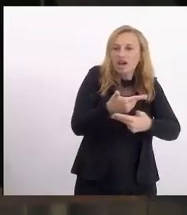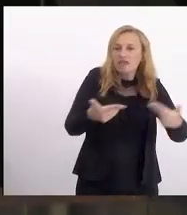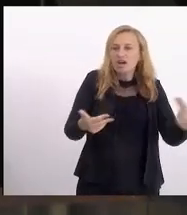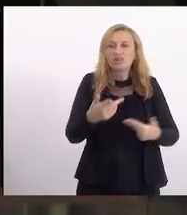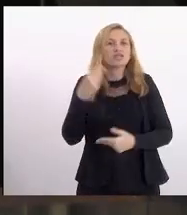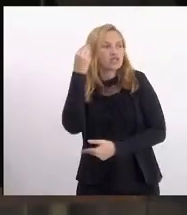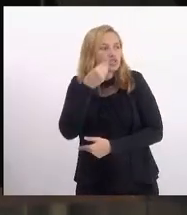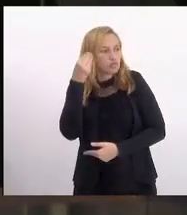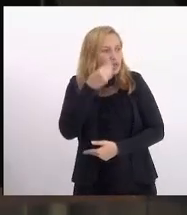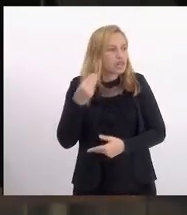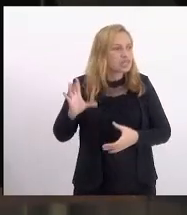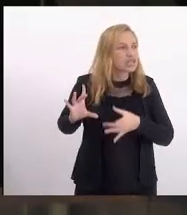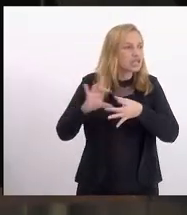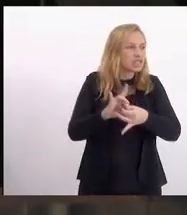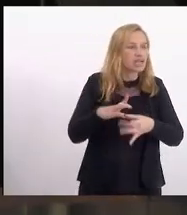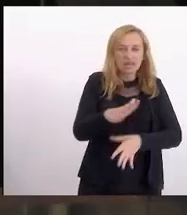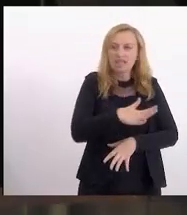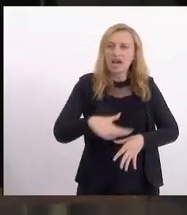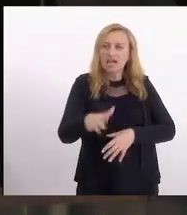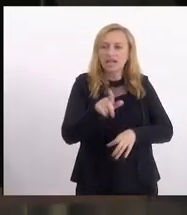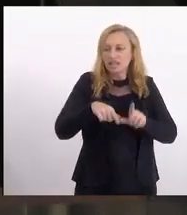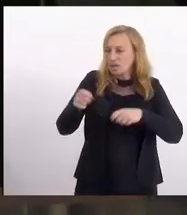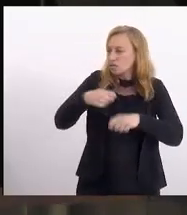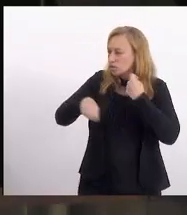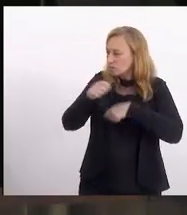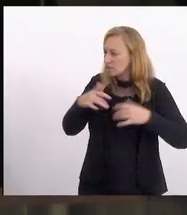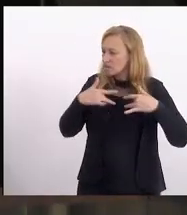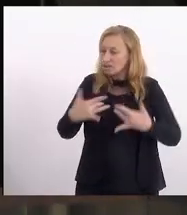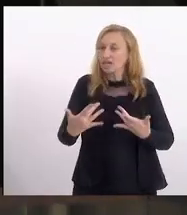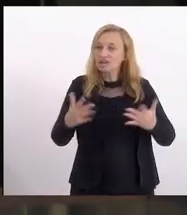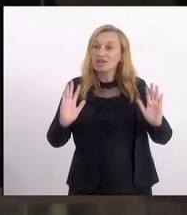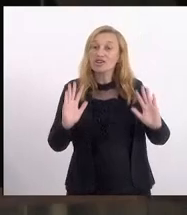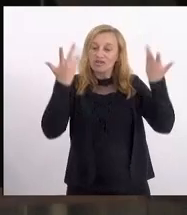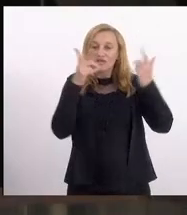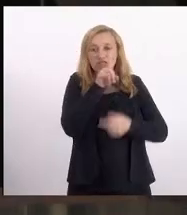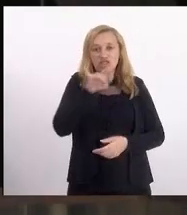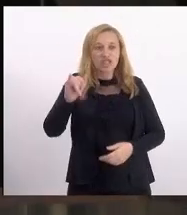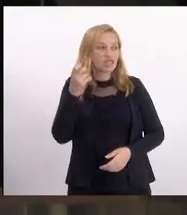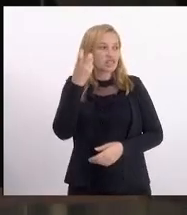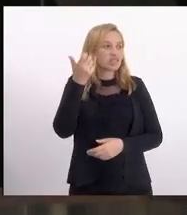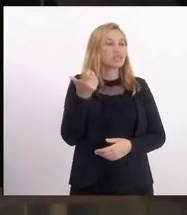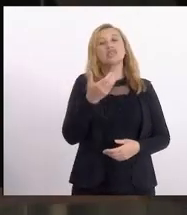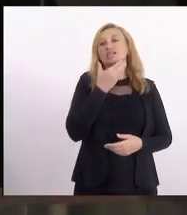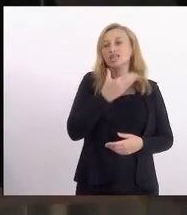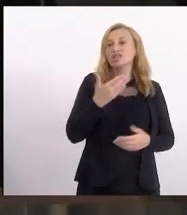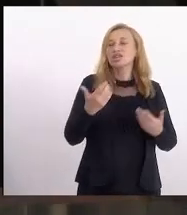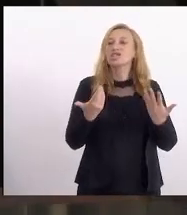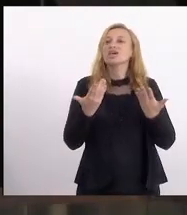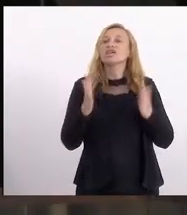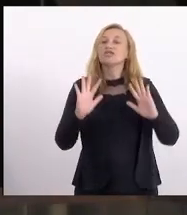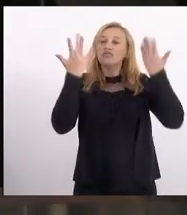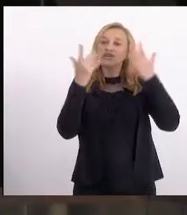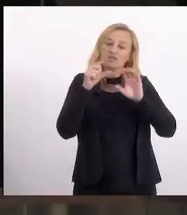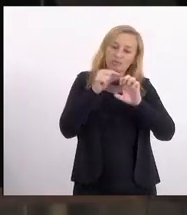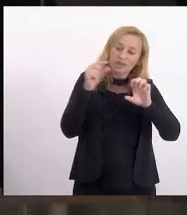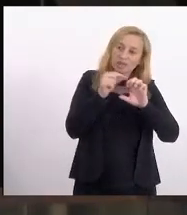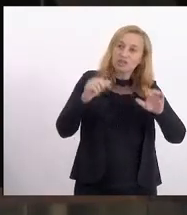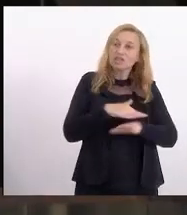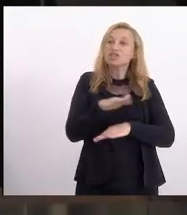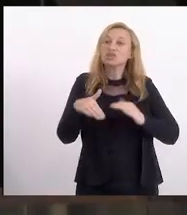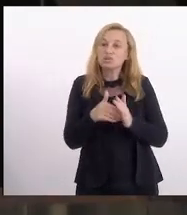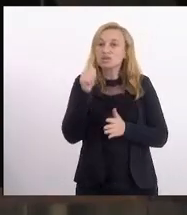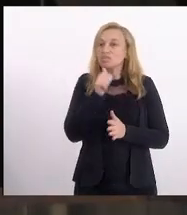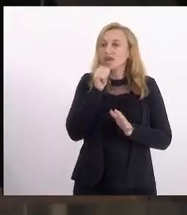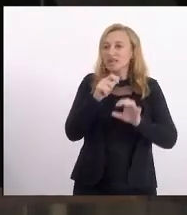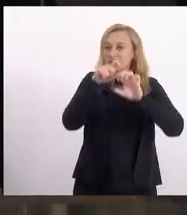experiências, enfim, ligadas ao campo da economia popular solidária. Portanto, vivo dia 15 de dezembro, vivo os empreendedores e empreendedoras, sobretudo as